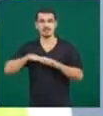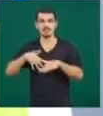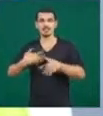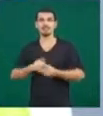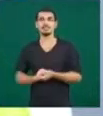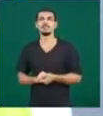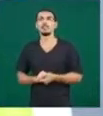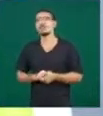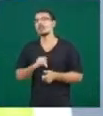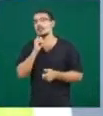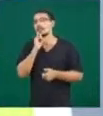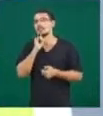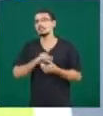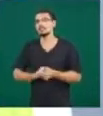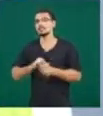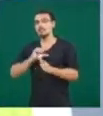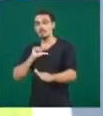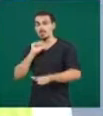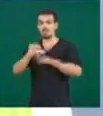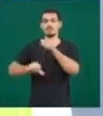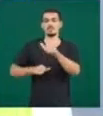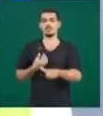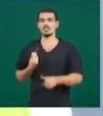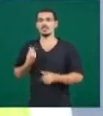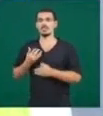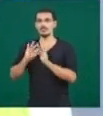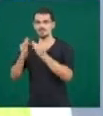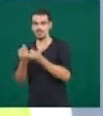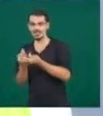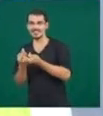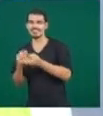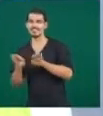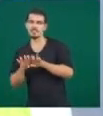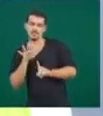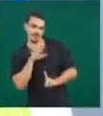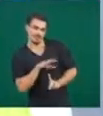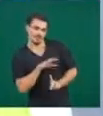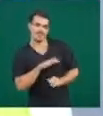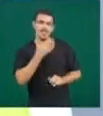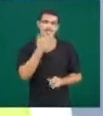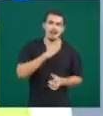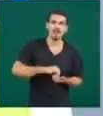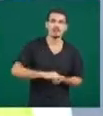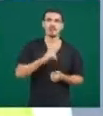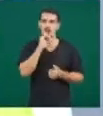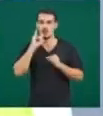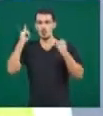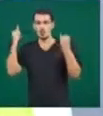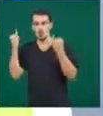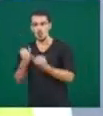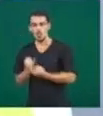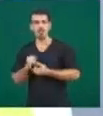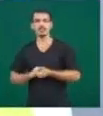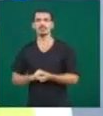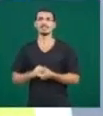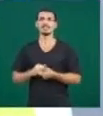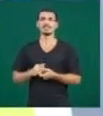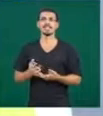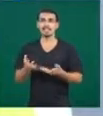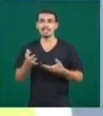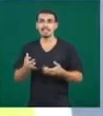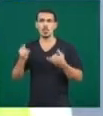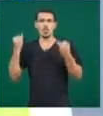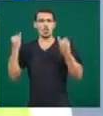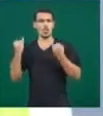muda a qualidade de vida, isso reflete na criança também. Então, estar magro e escolher estar